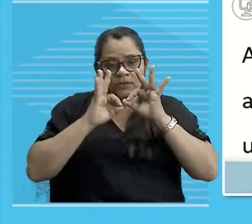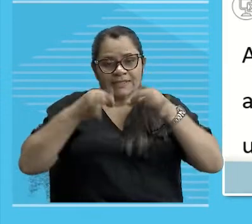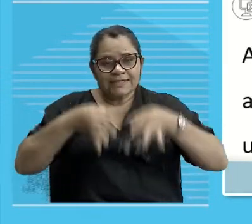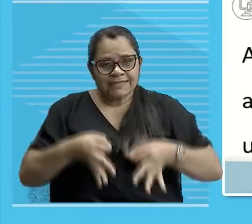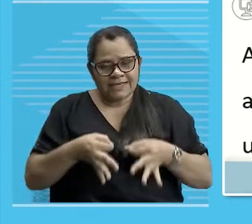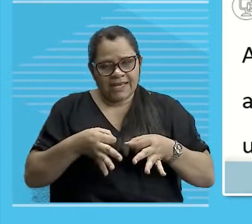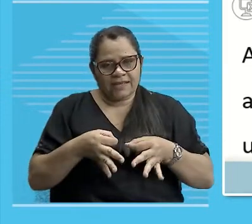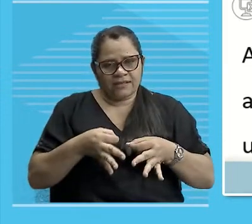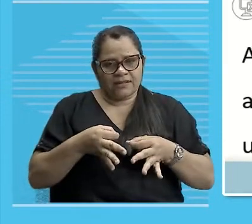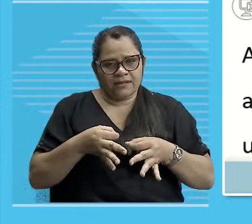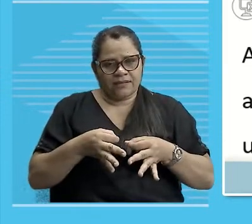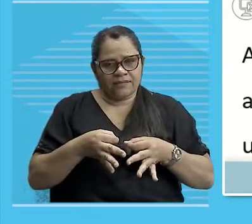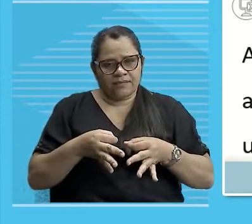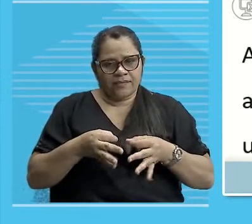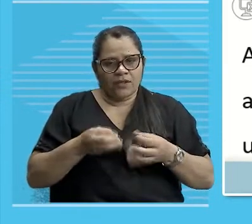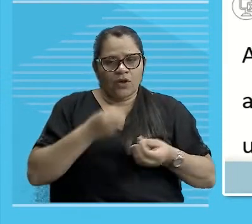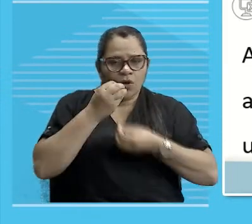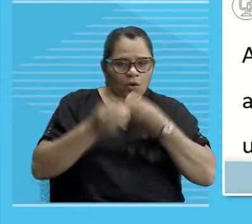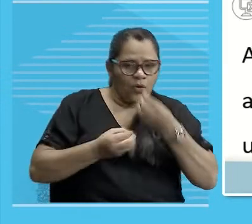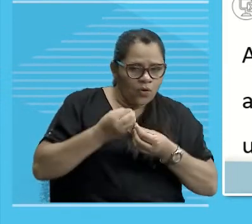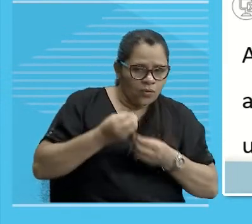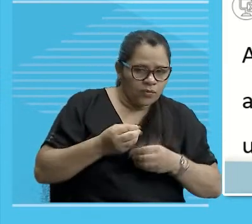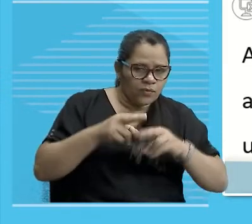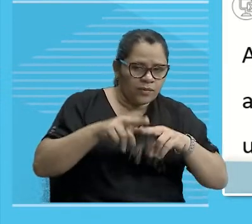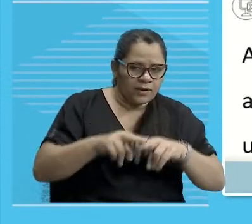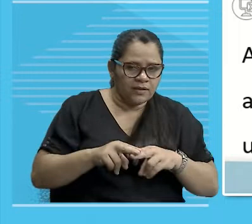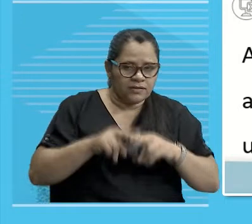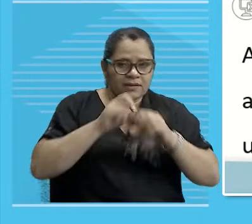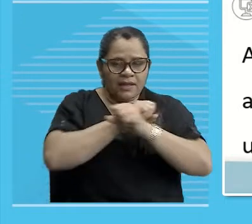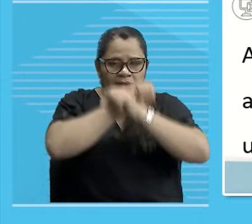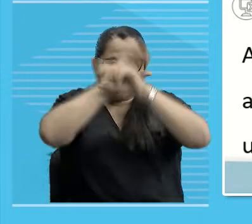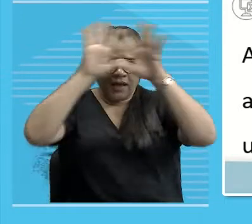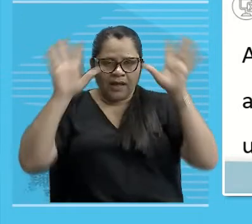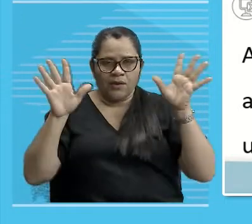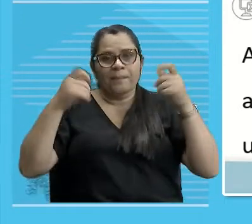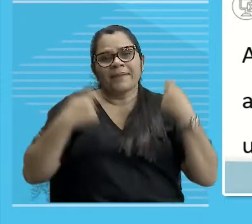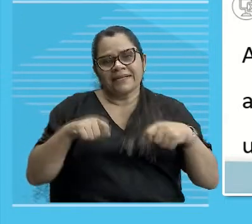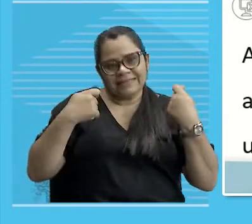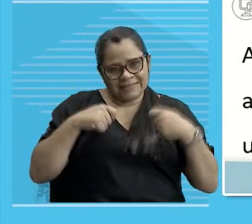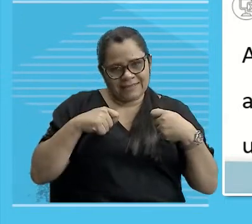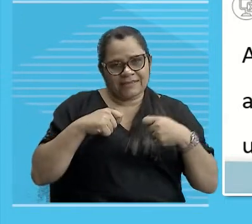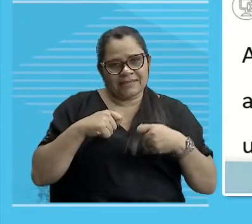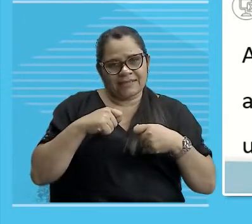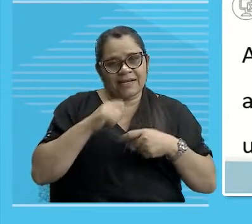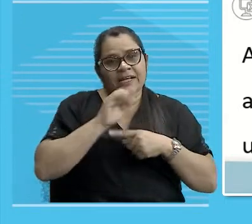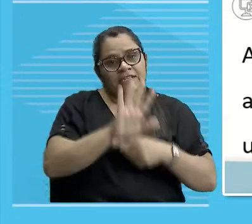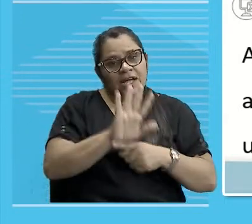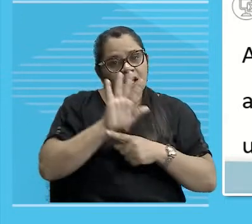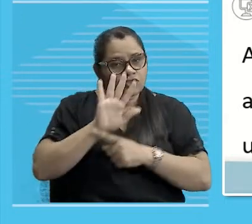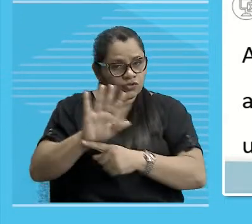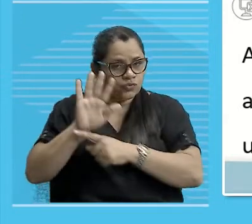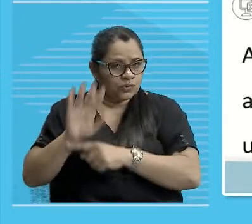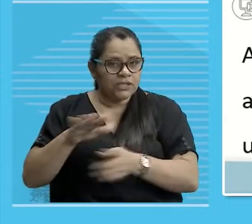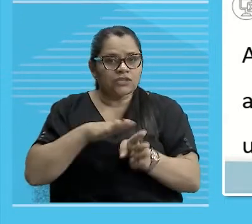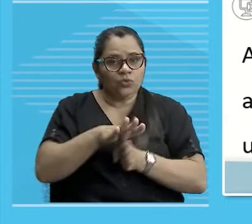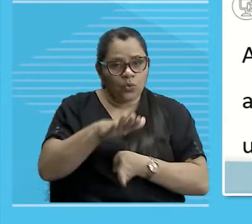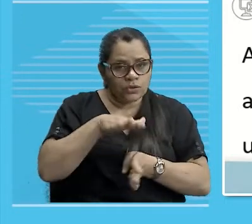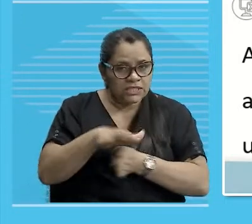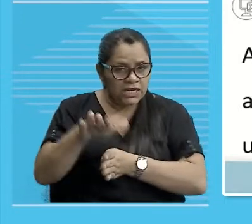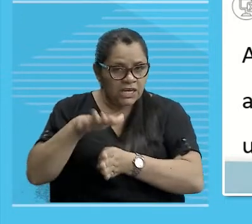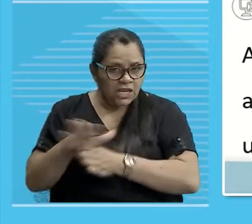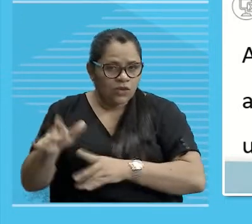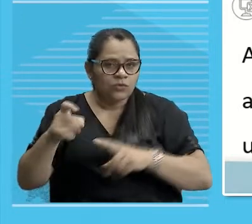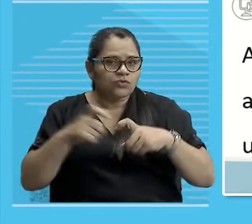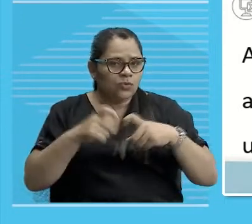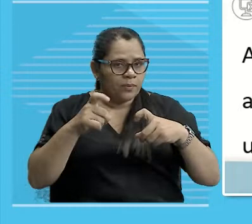adequada possível. Para isso, é claro, você precisa de uma ajuda de um profissional. Olha aí o cara aí com